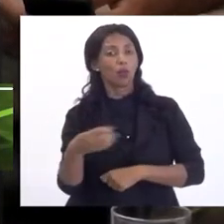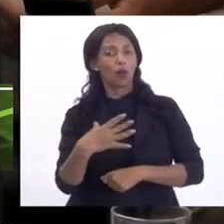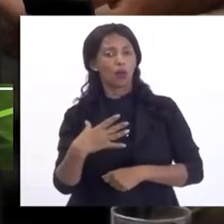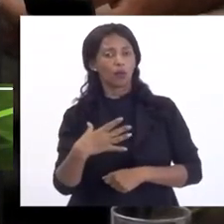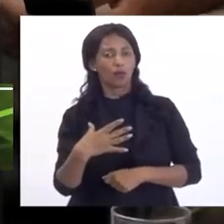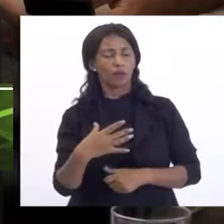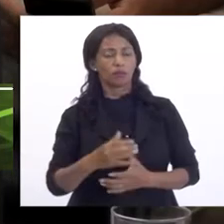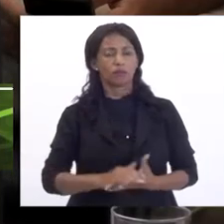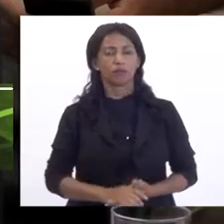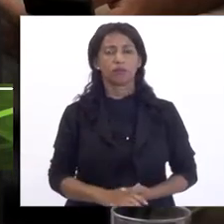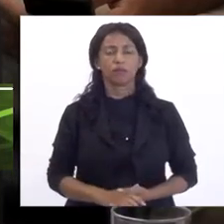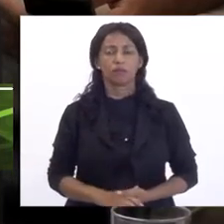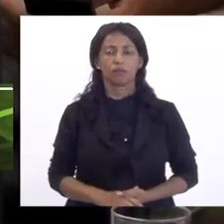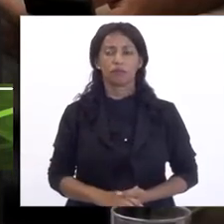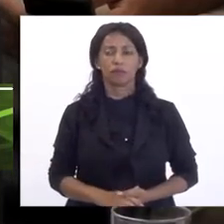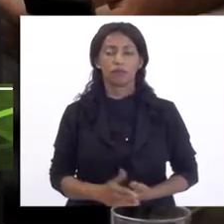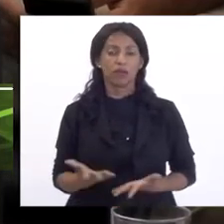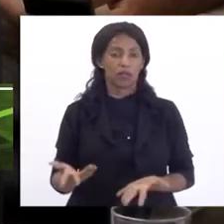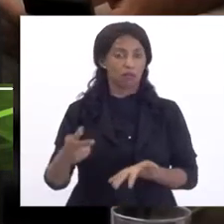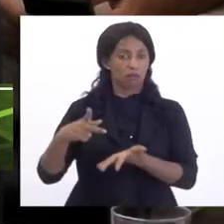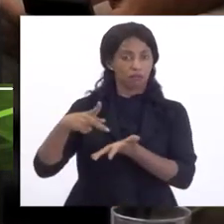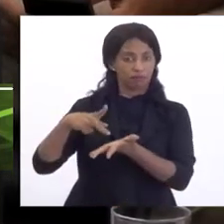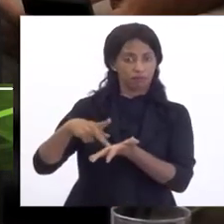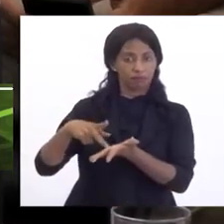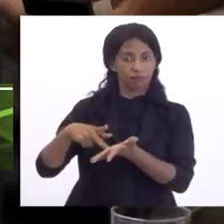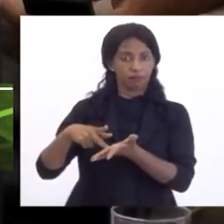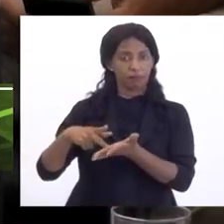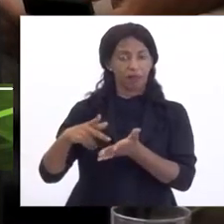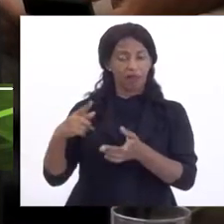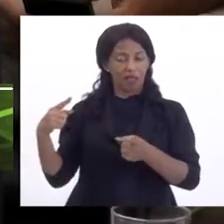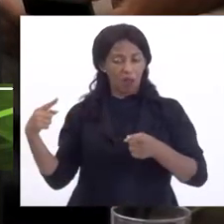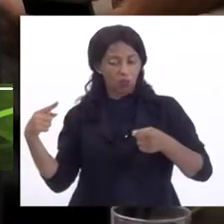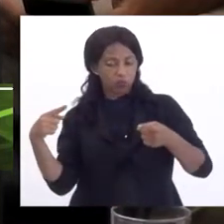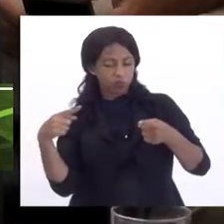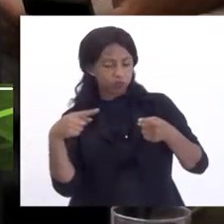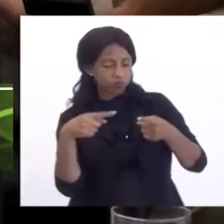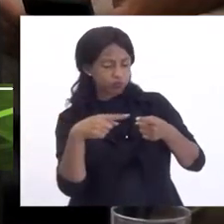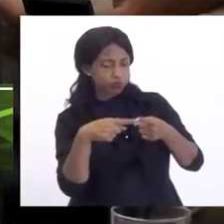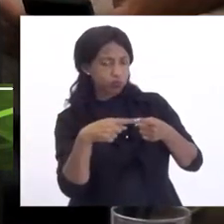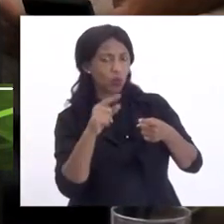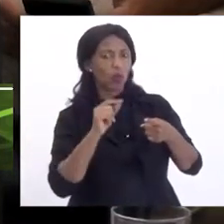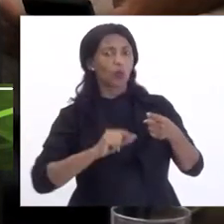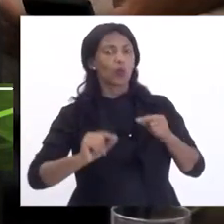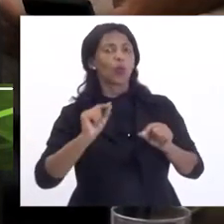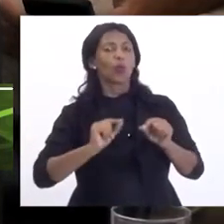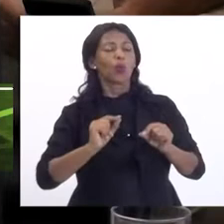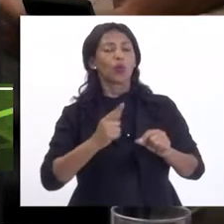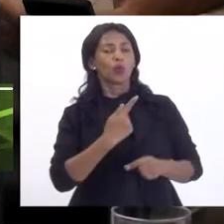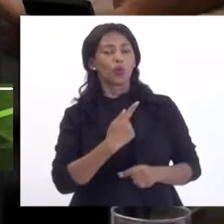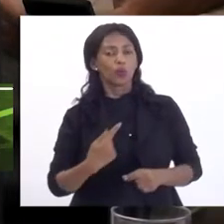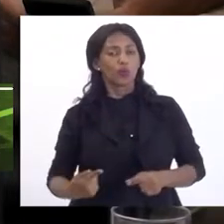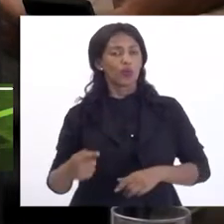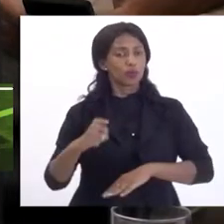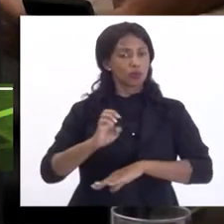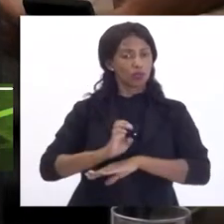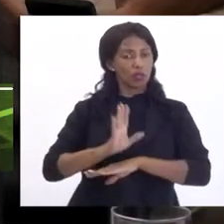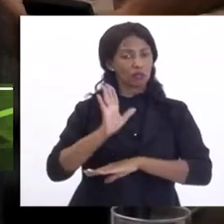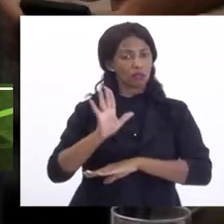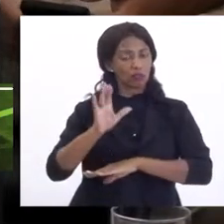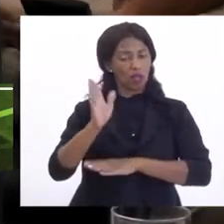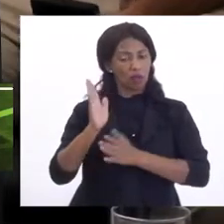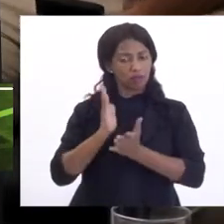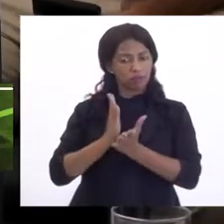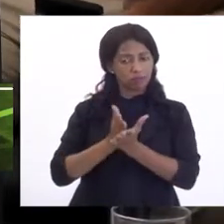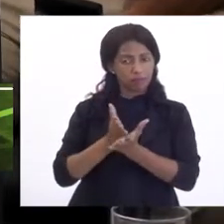Que, na realidade, vai ao encontro do que adotou o governo do Estado, que é a